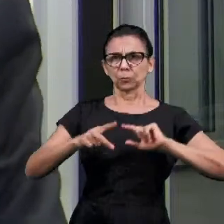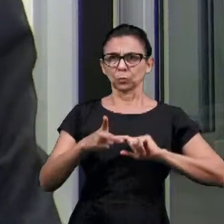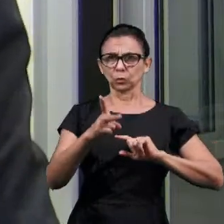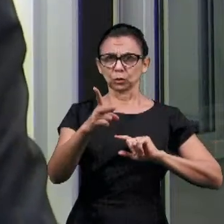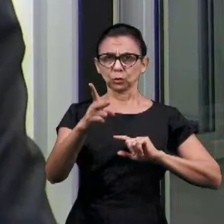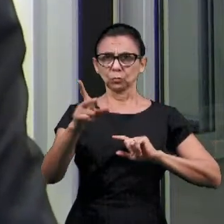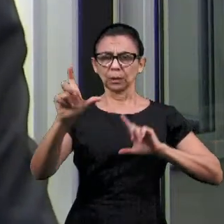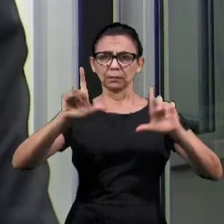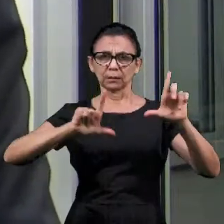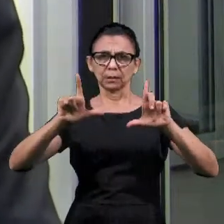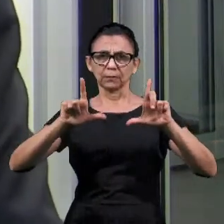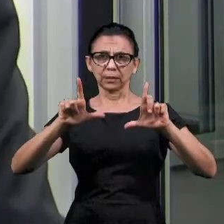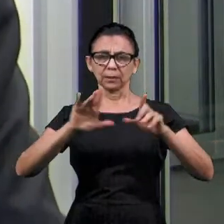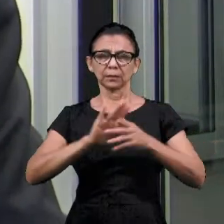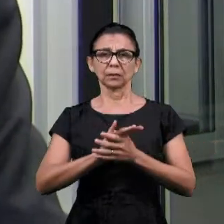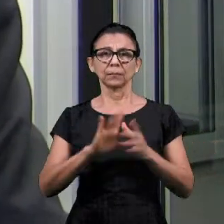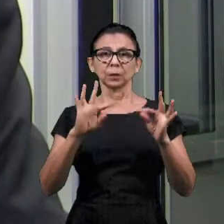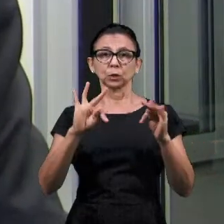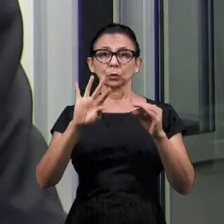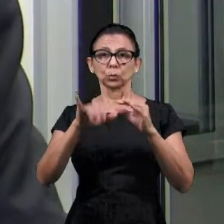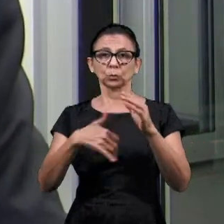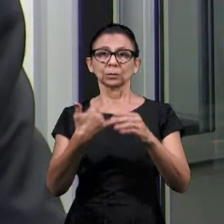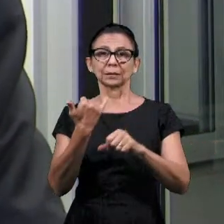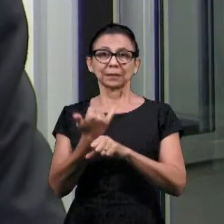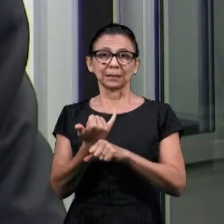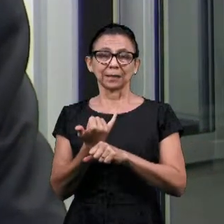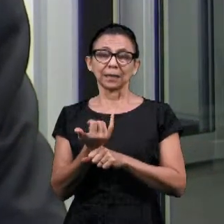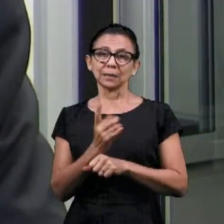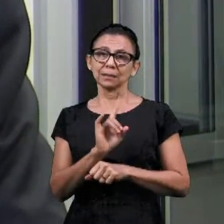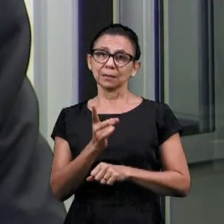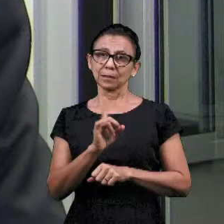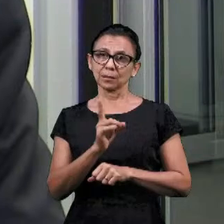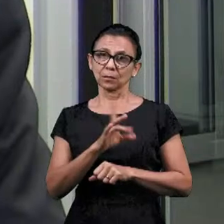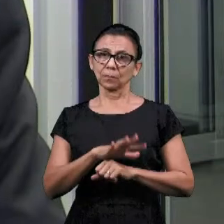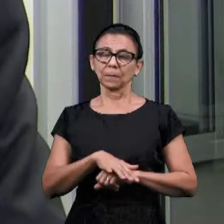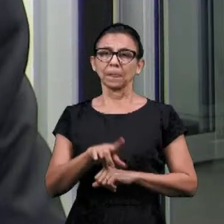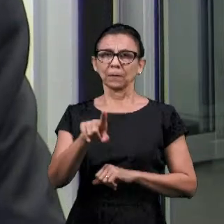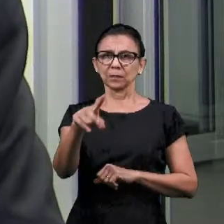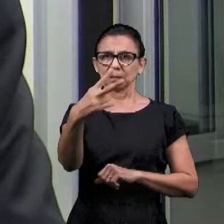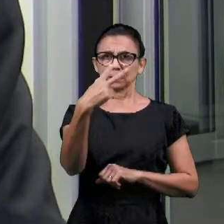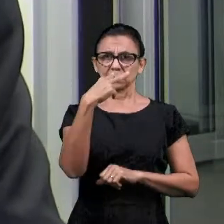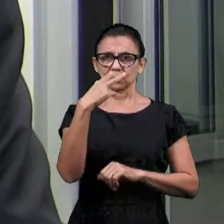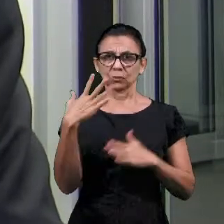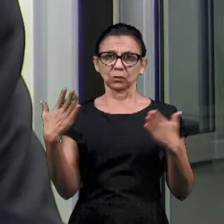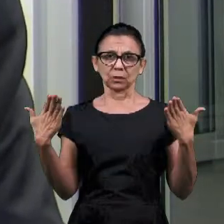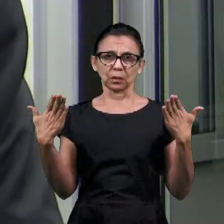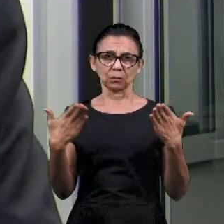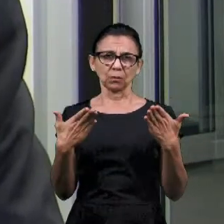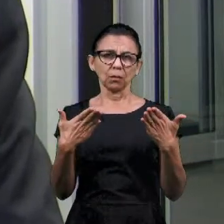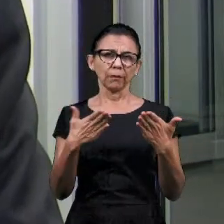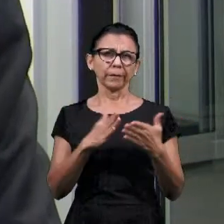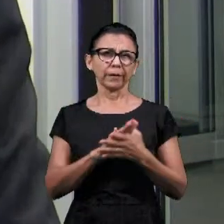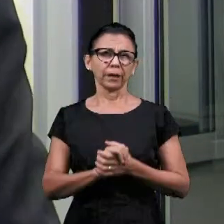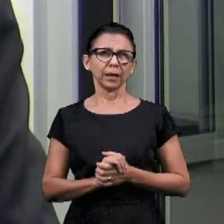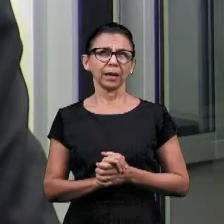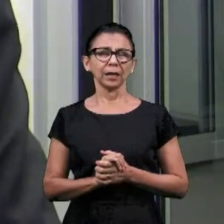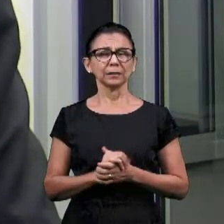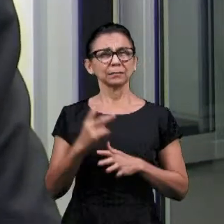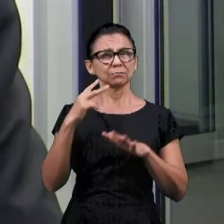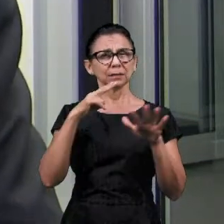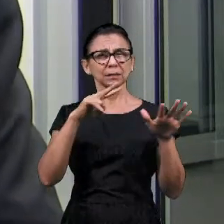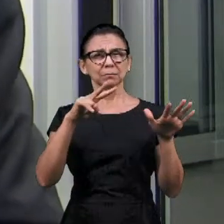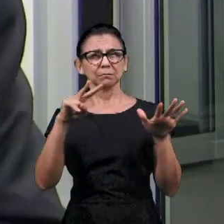os canais que nós estamos hoje. Os irmãos que estão nos assistindo agora, saibam que nas próximas